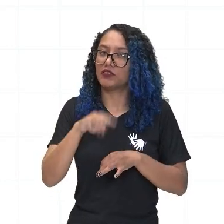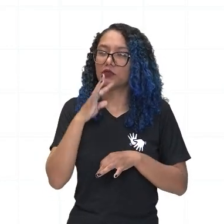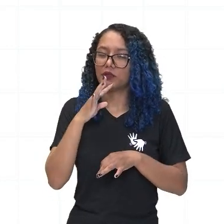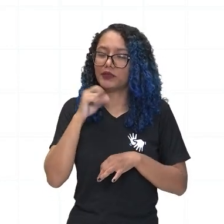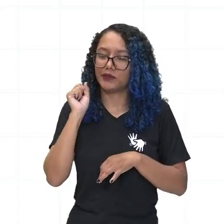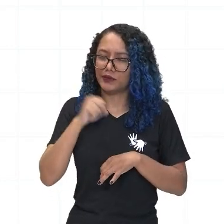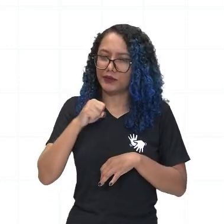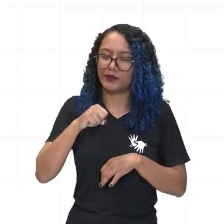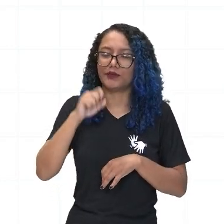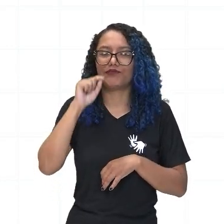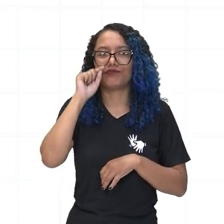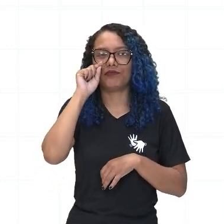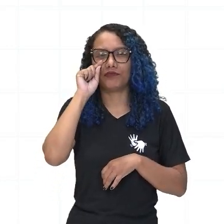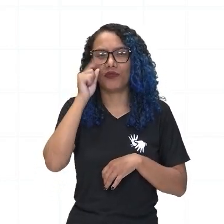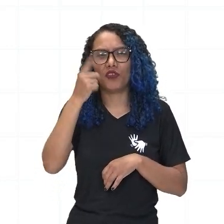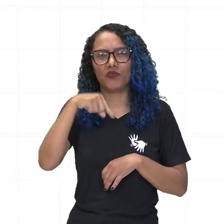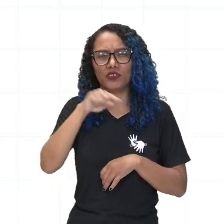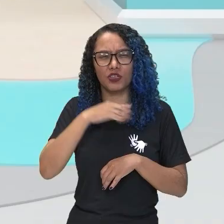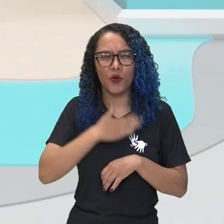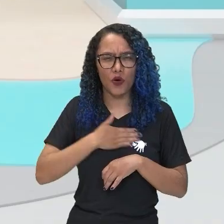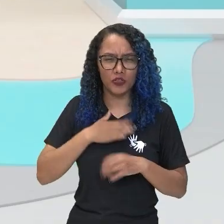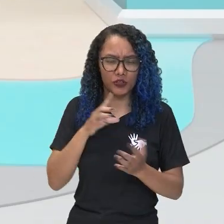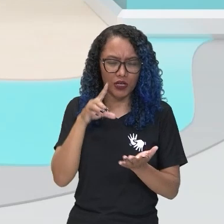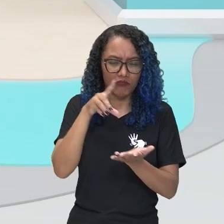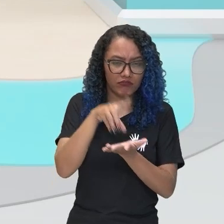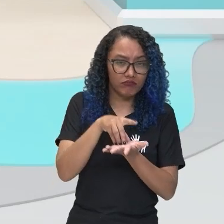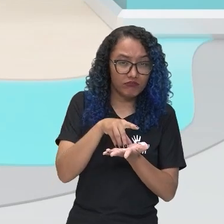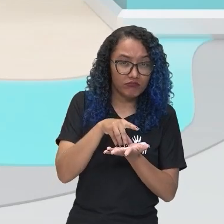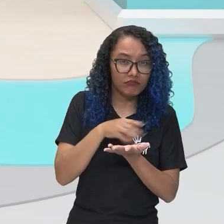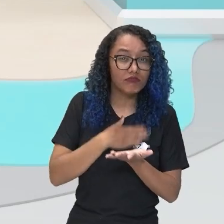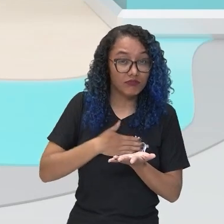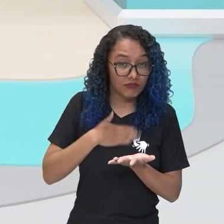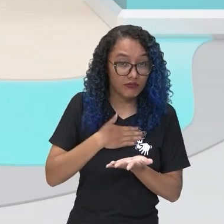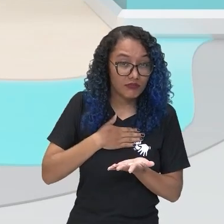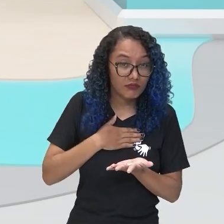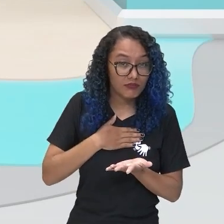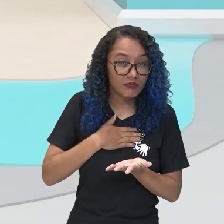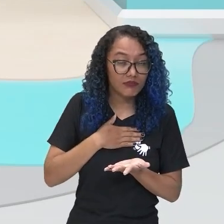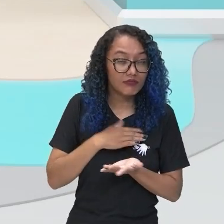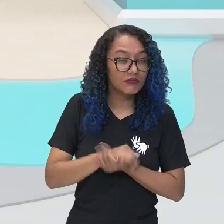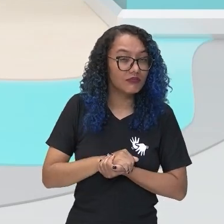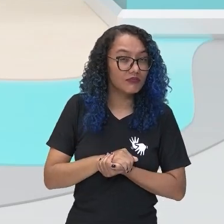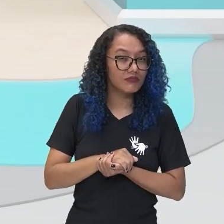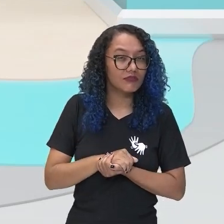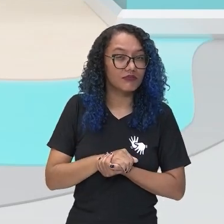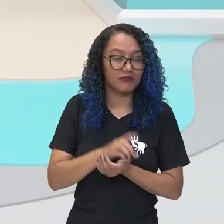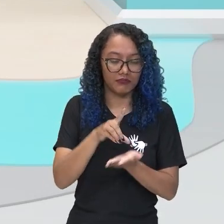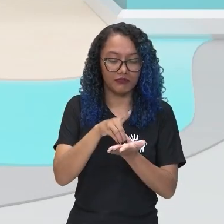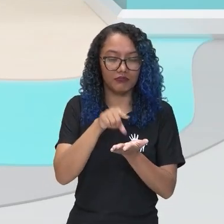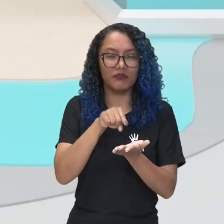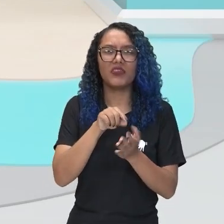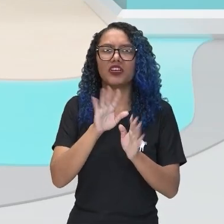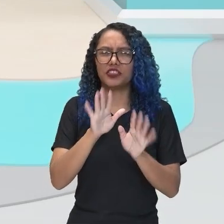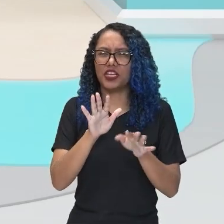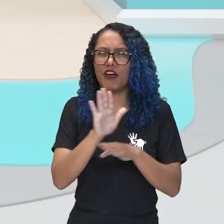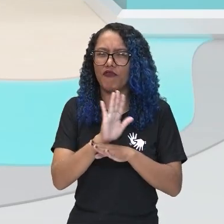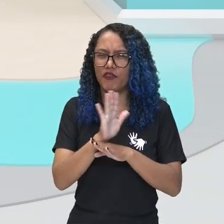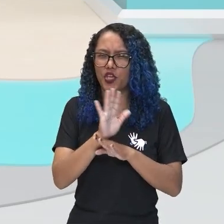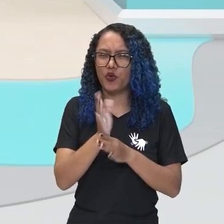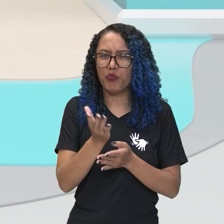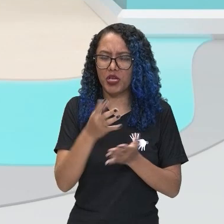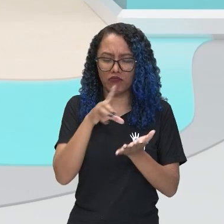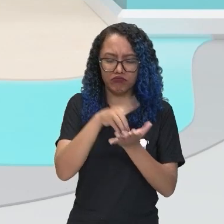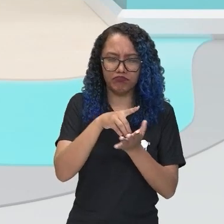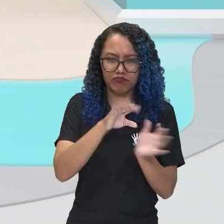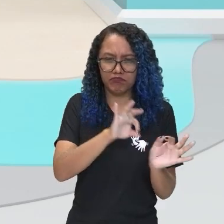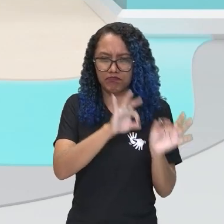você gosta dos dinossauros? Gosta dos dinossauros? Gosta? Já assistiu aqueles filmes de dinossauros? Muito